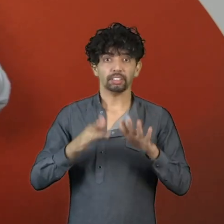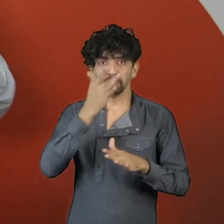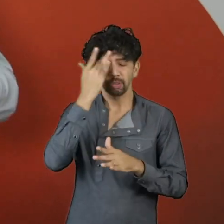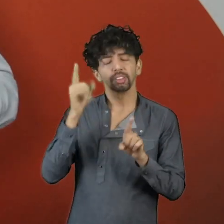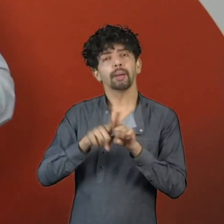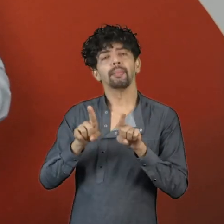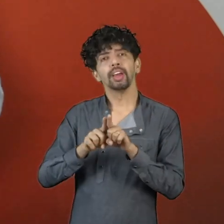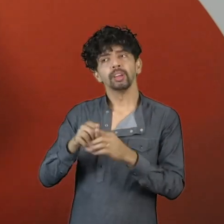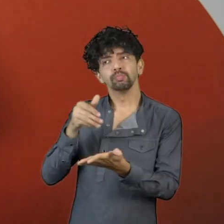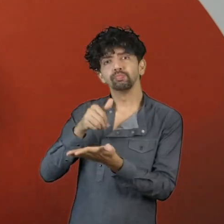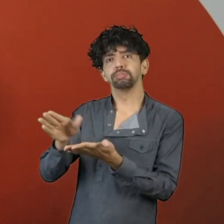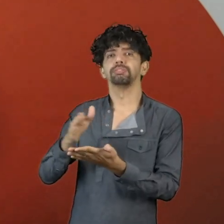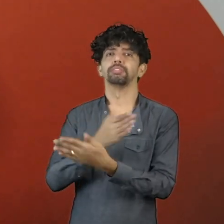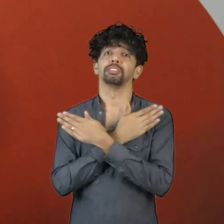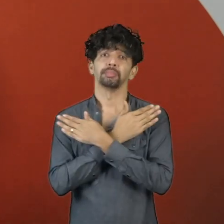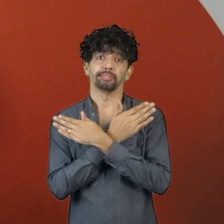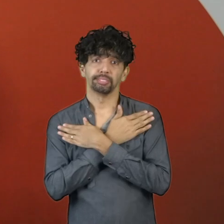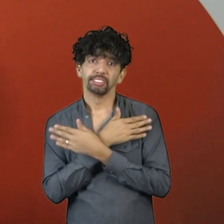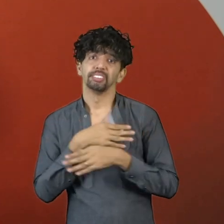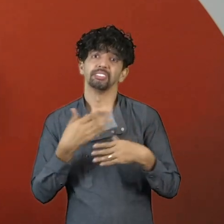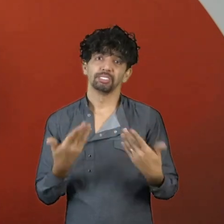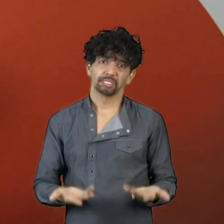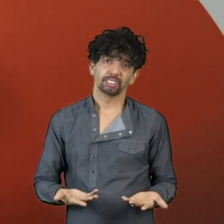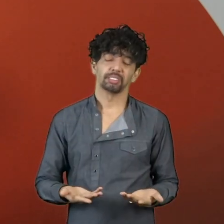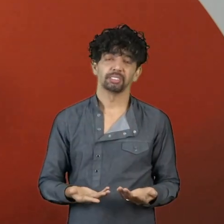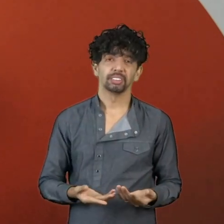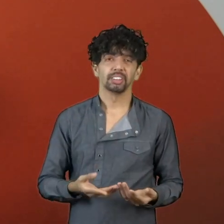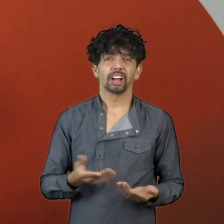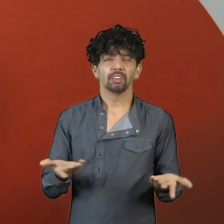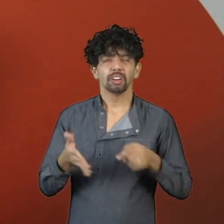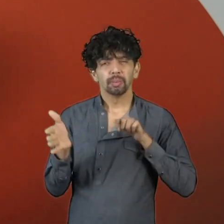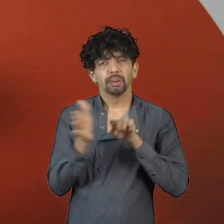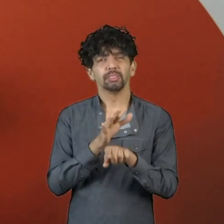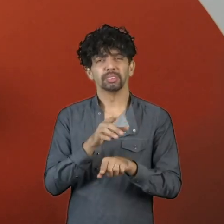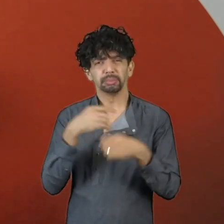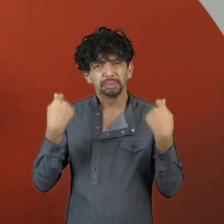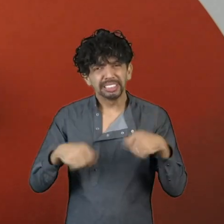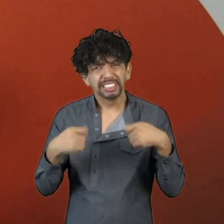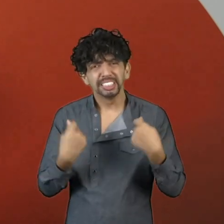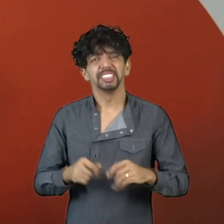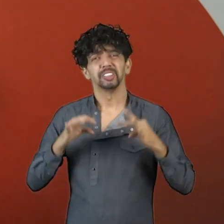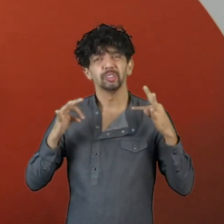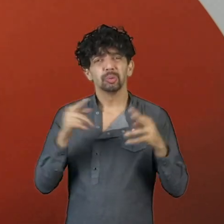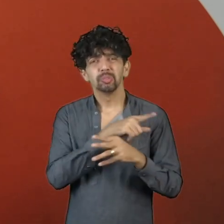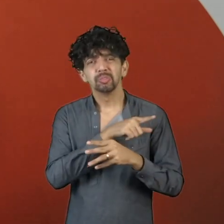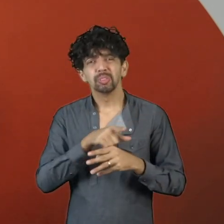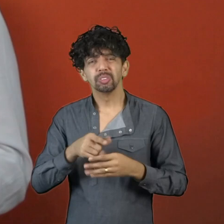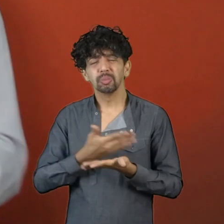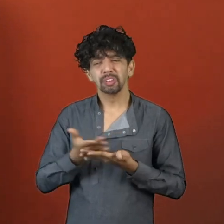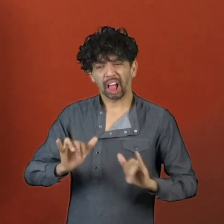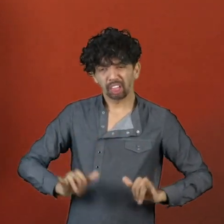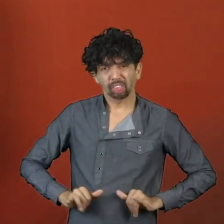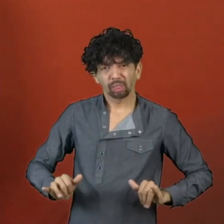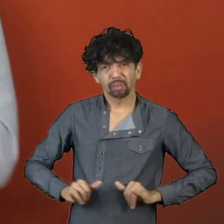seja, foram demitidas. Agora eu pergunto, será que precisamos chegar sempre ao extremo, ao pior,